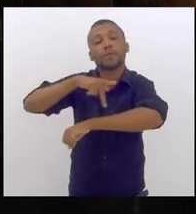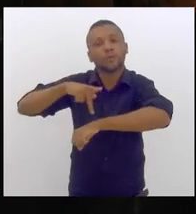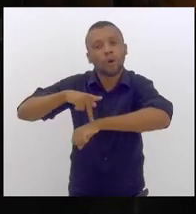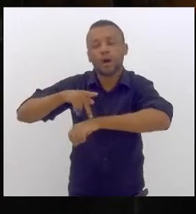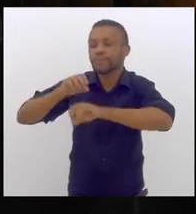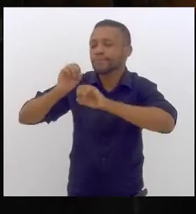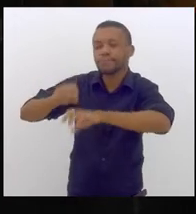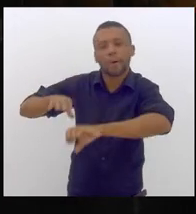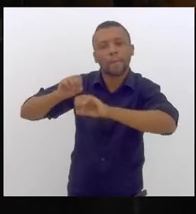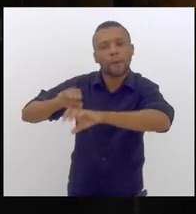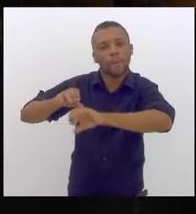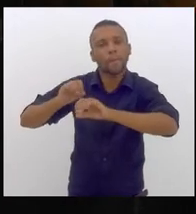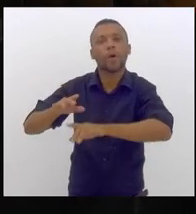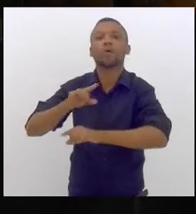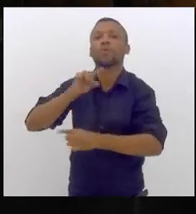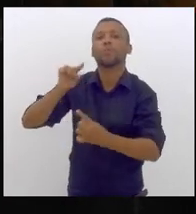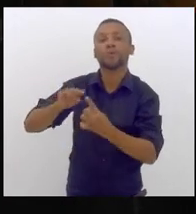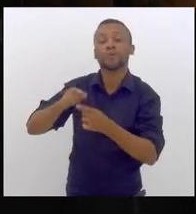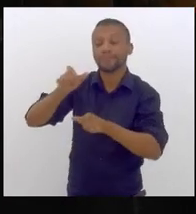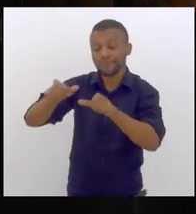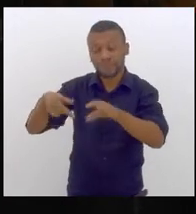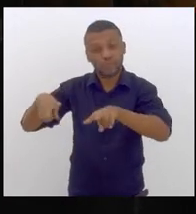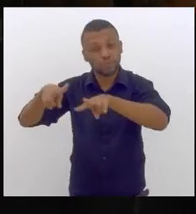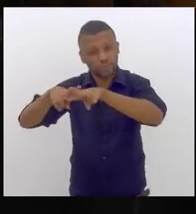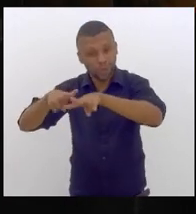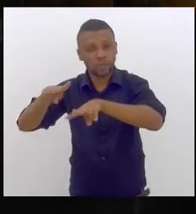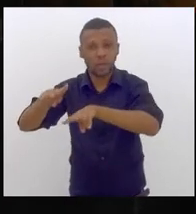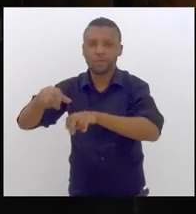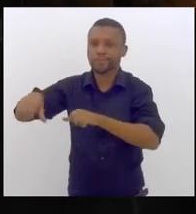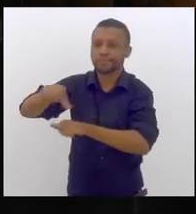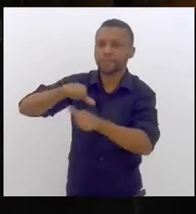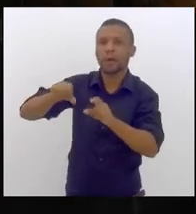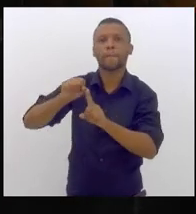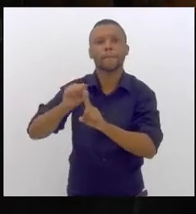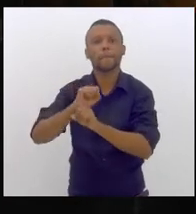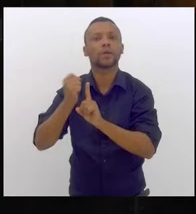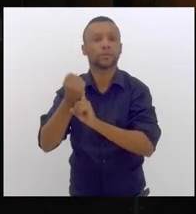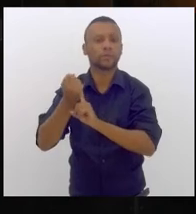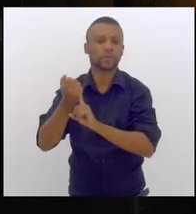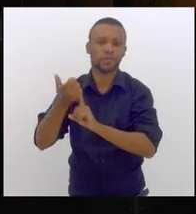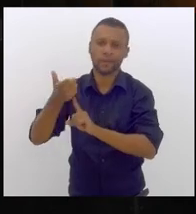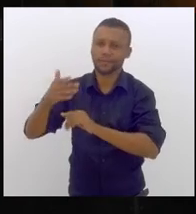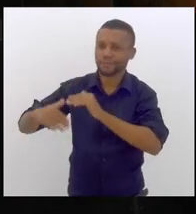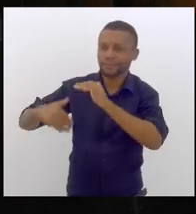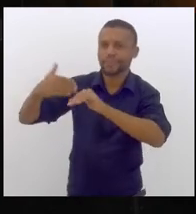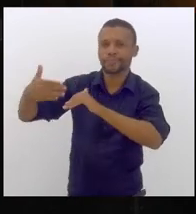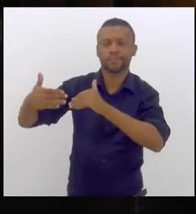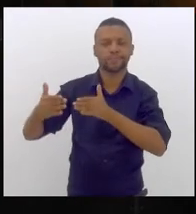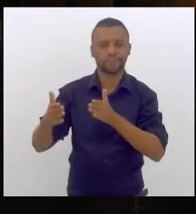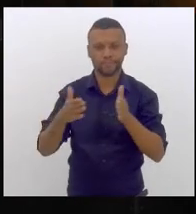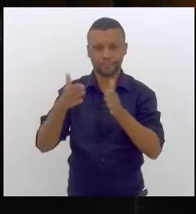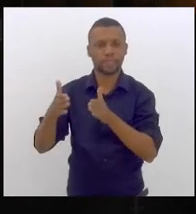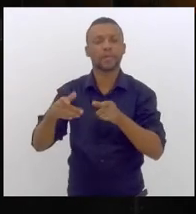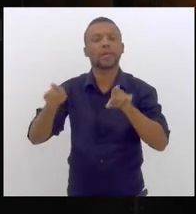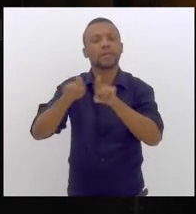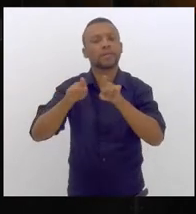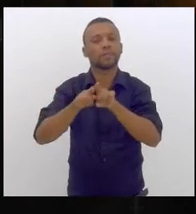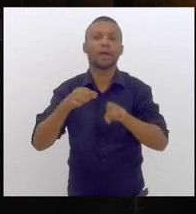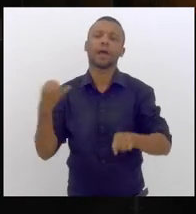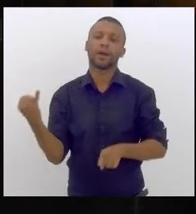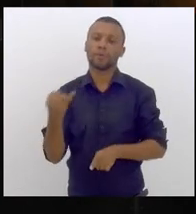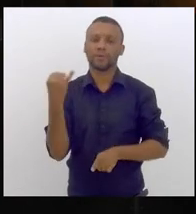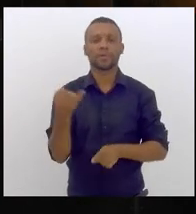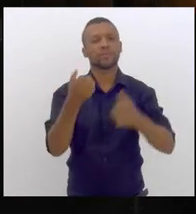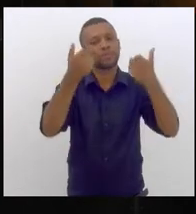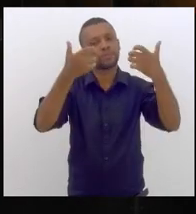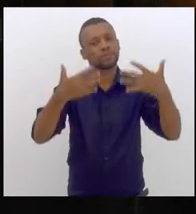educacional para a ressocialização dos apenados. E, senhora presidenta, é muito importante dizer que, além